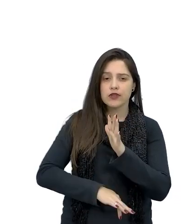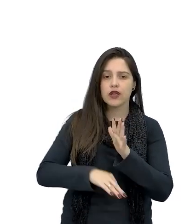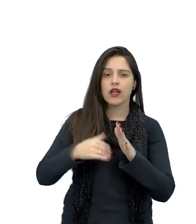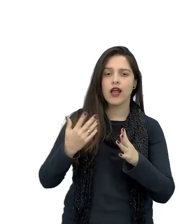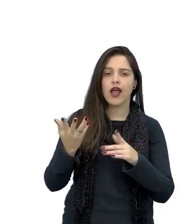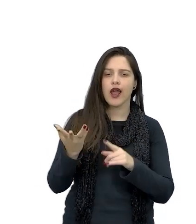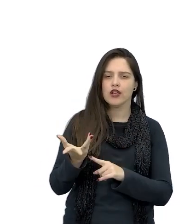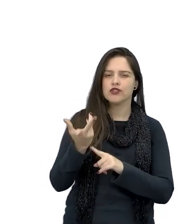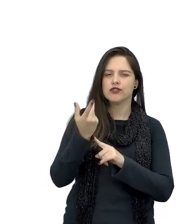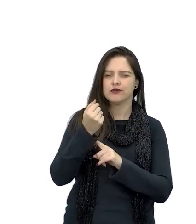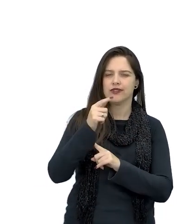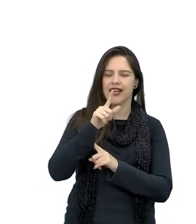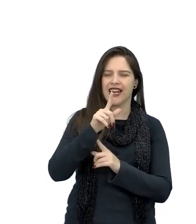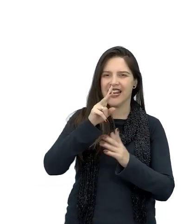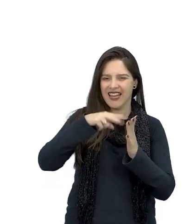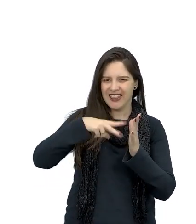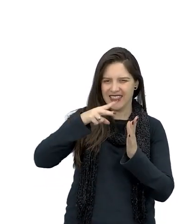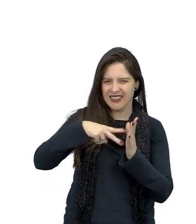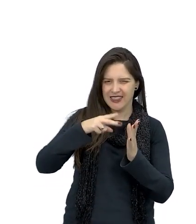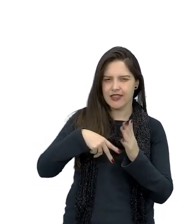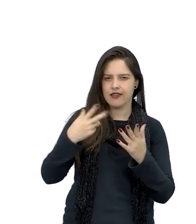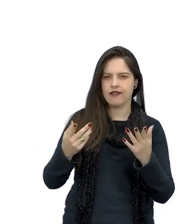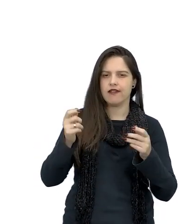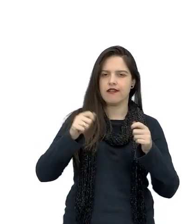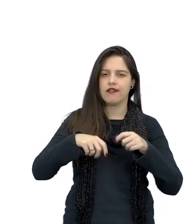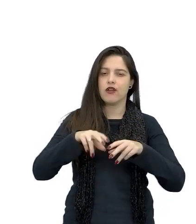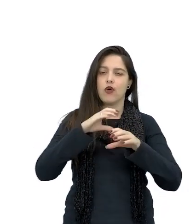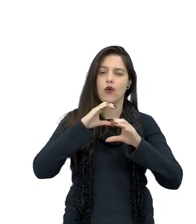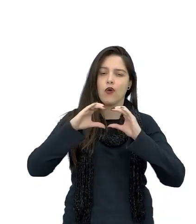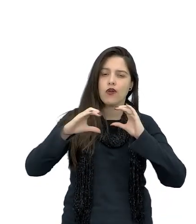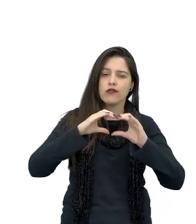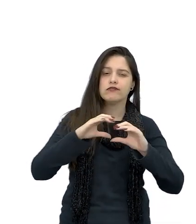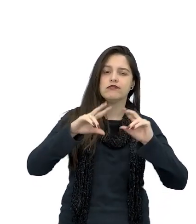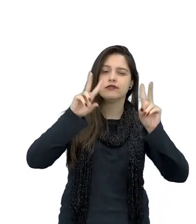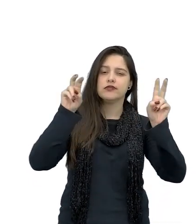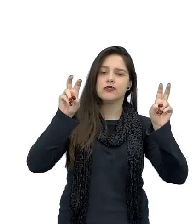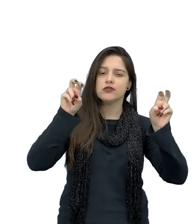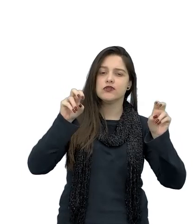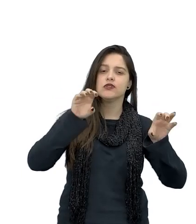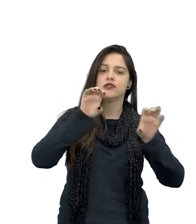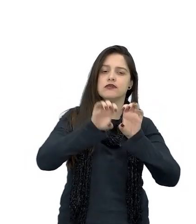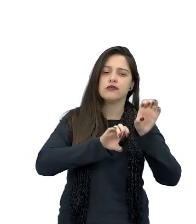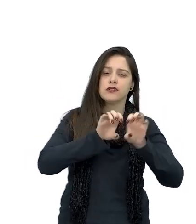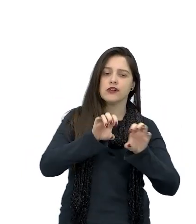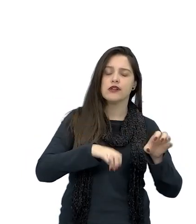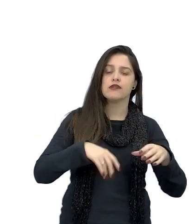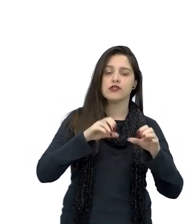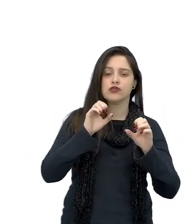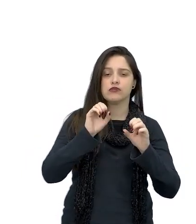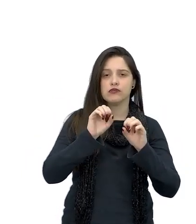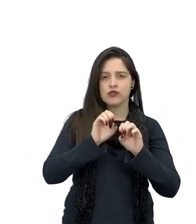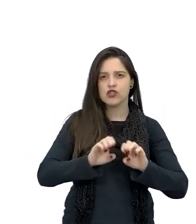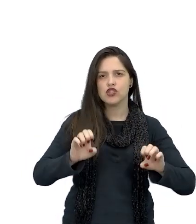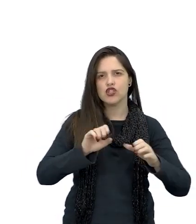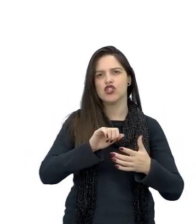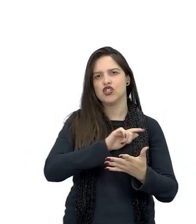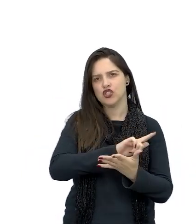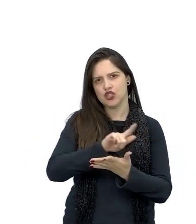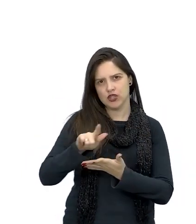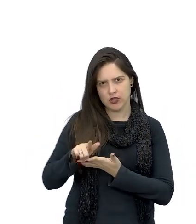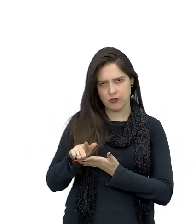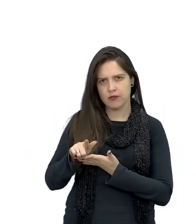artístico-literário, considerando a situação comunicativa, o tema-assunto, a estrutura composicional e o estilo do